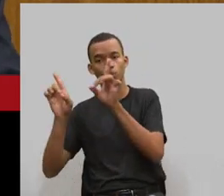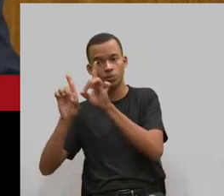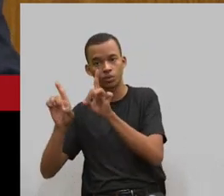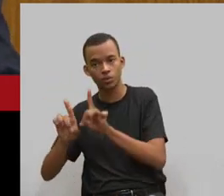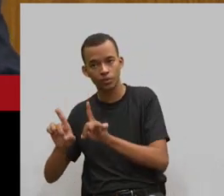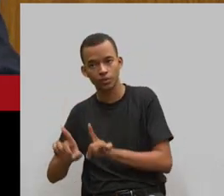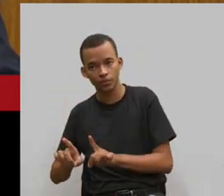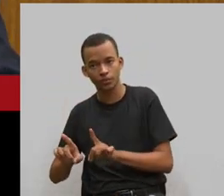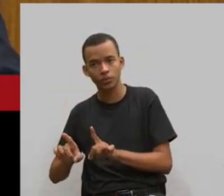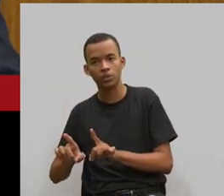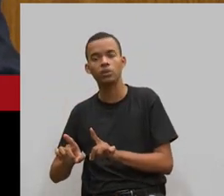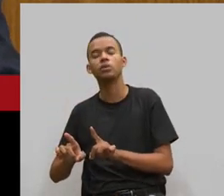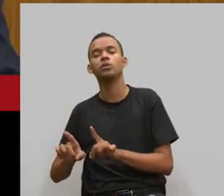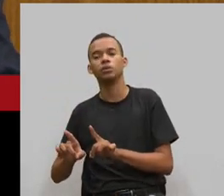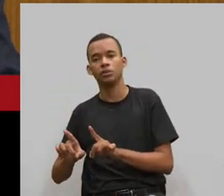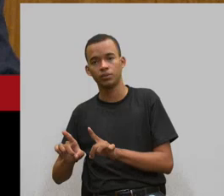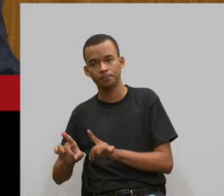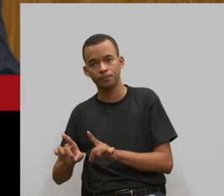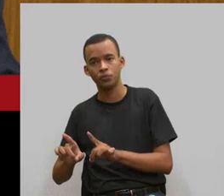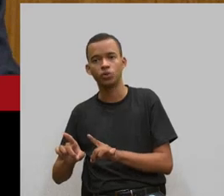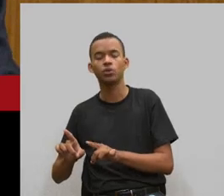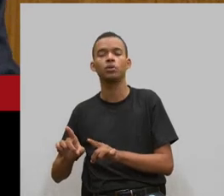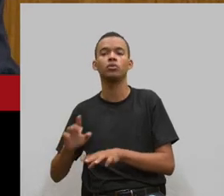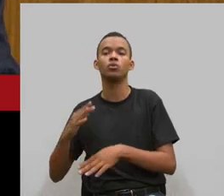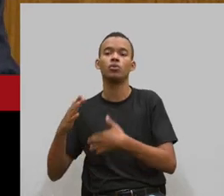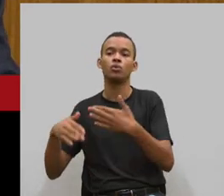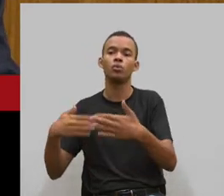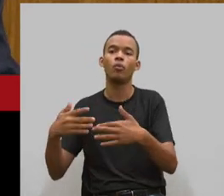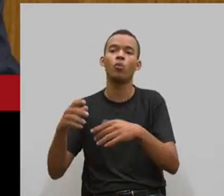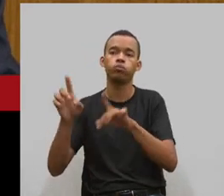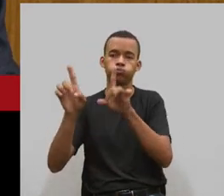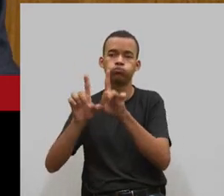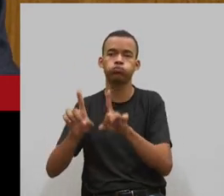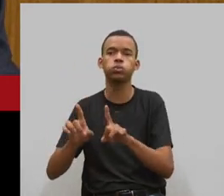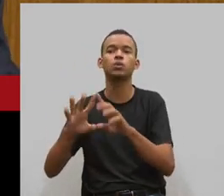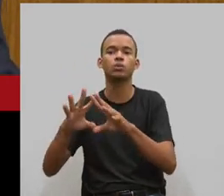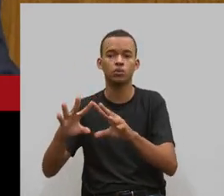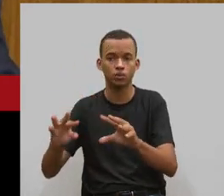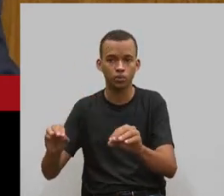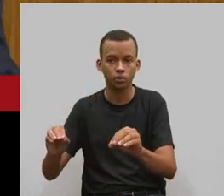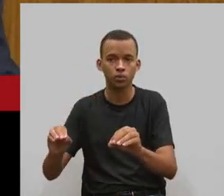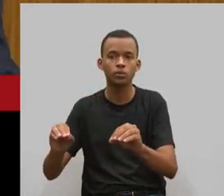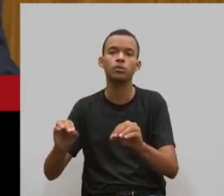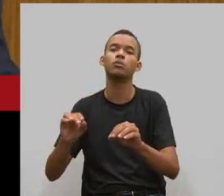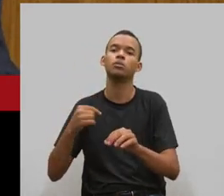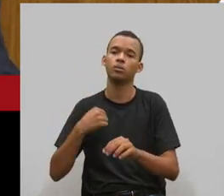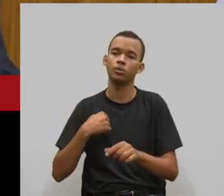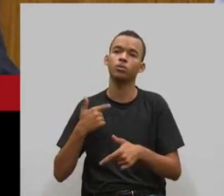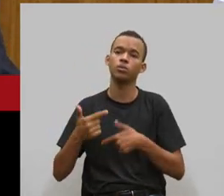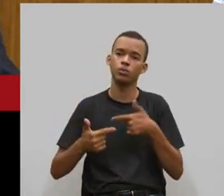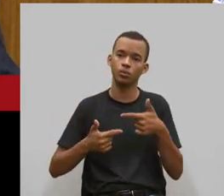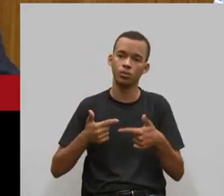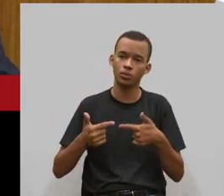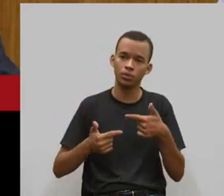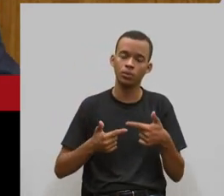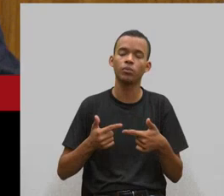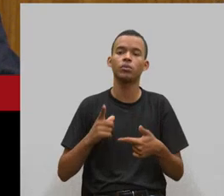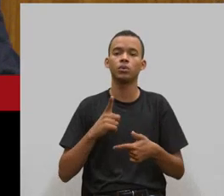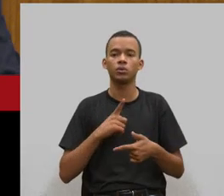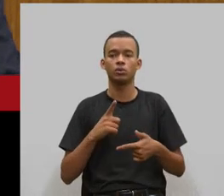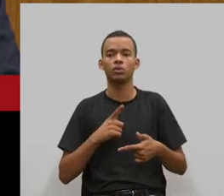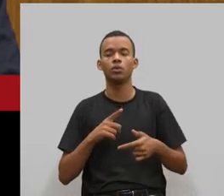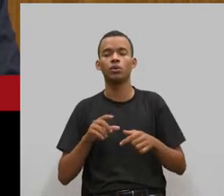deixa de ser menor o sofrimento e eu trabalho com doação com empréstimo de cadeira de roda de banho e outros